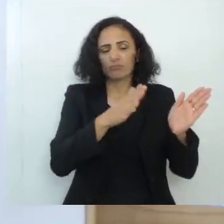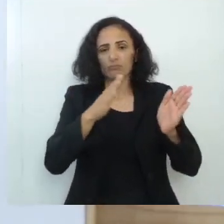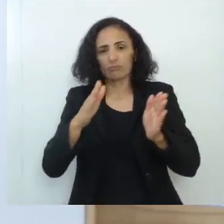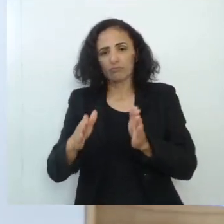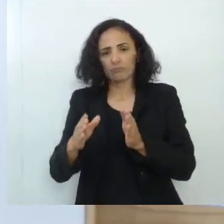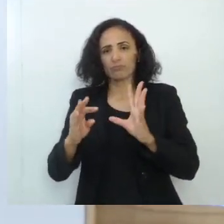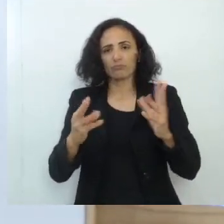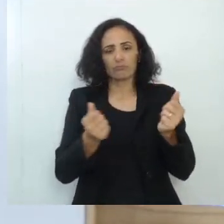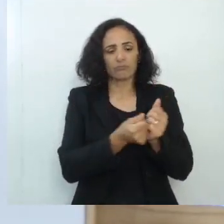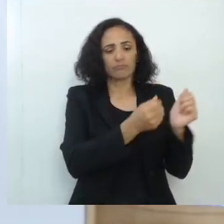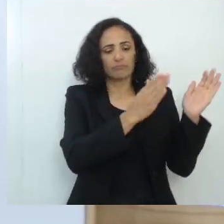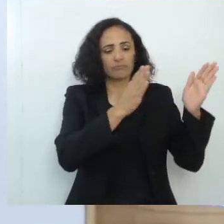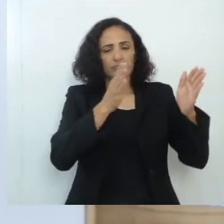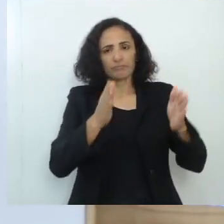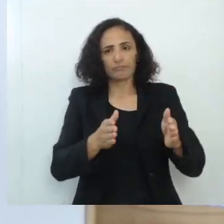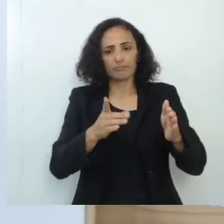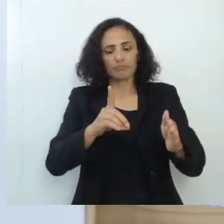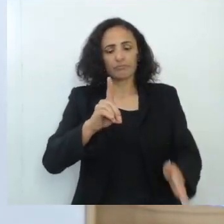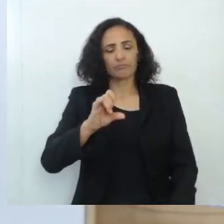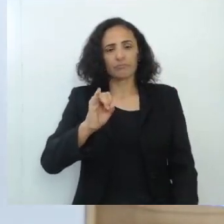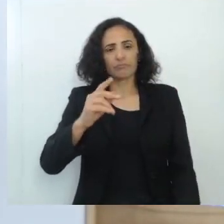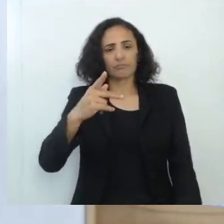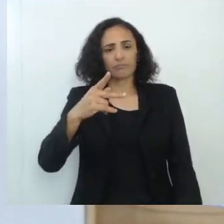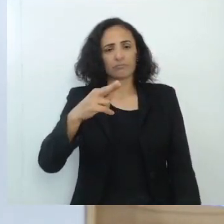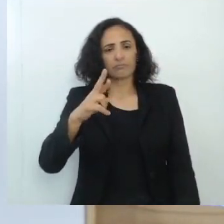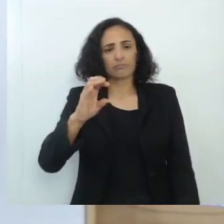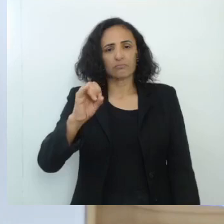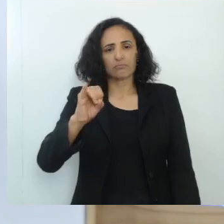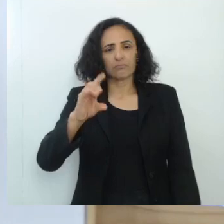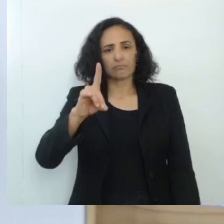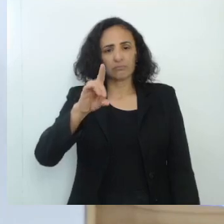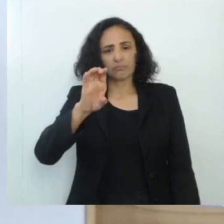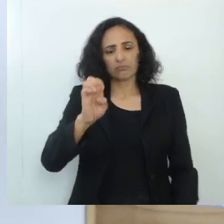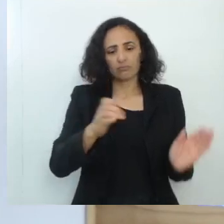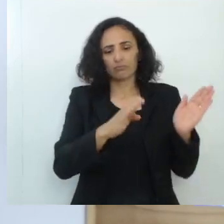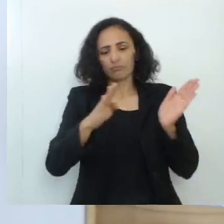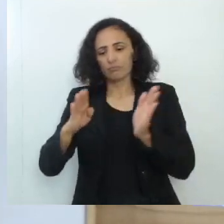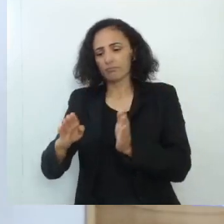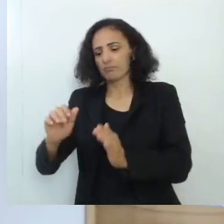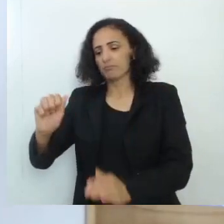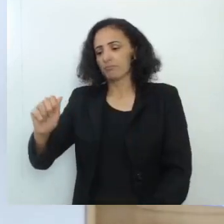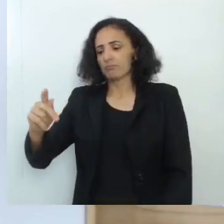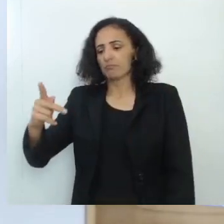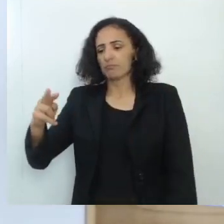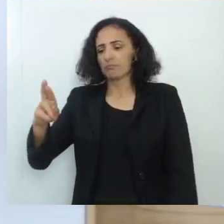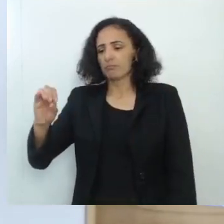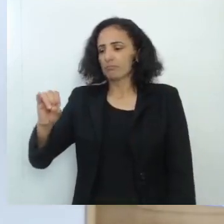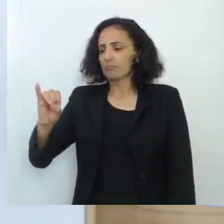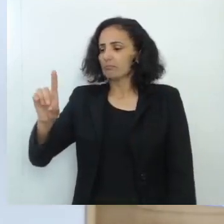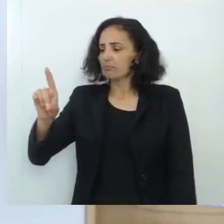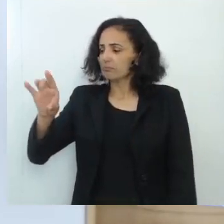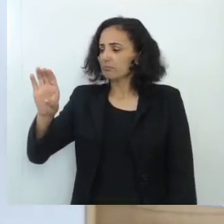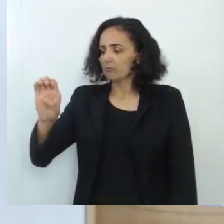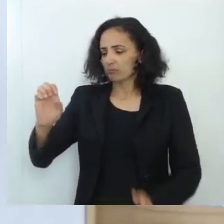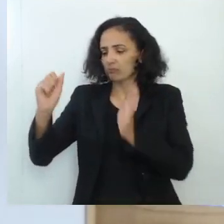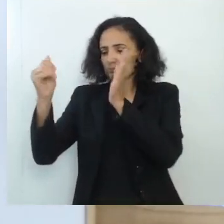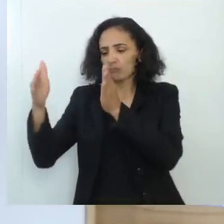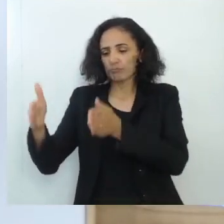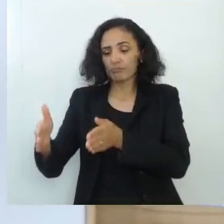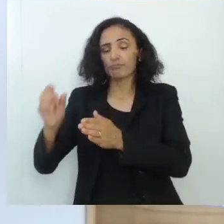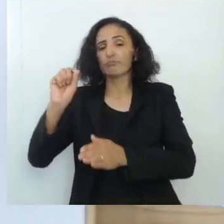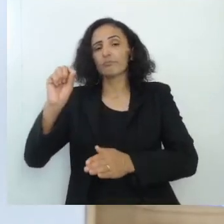mais do que a fase diploide. E tem outro momento que a fase diploide dura mais do que a haploide. Aí o que é que